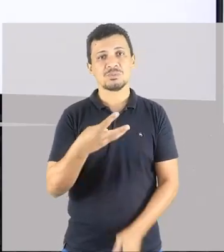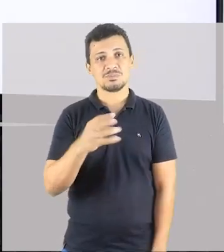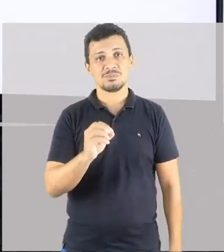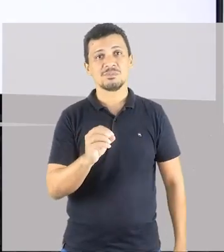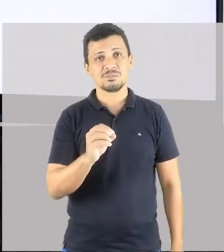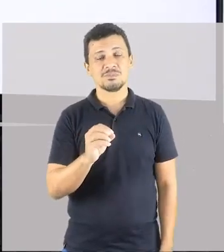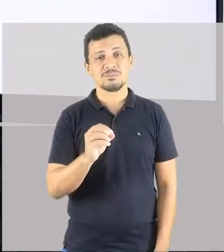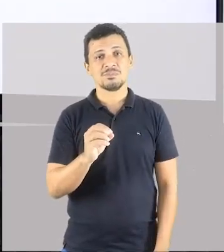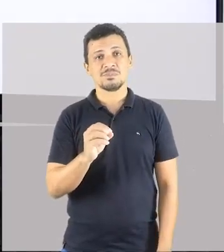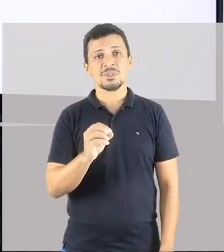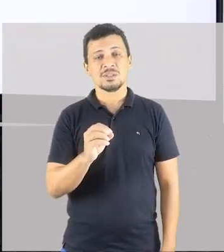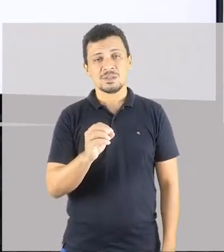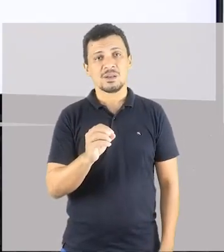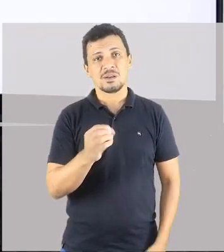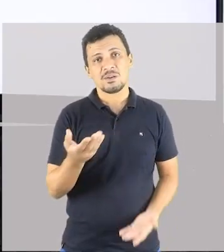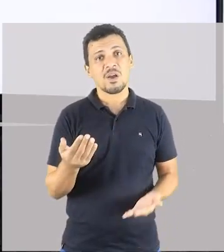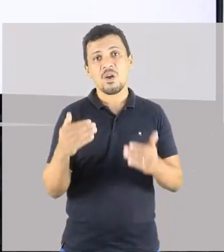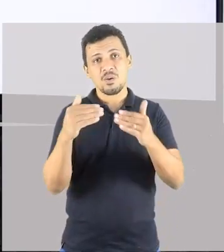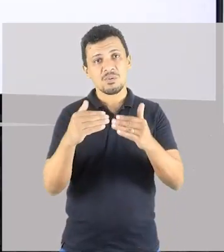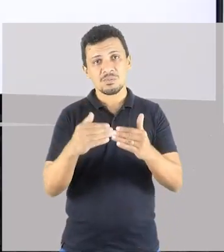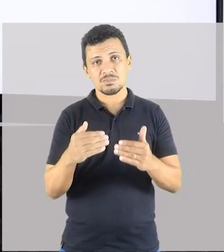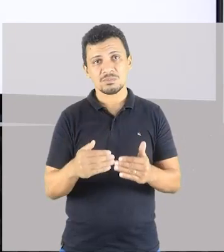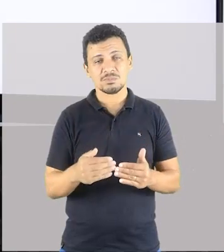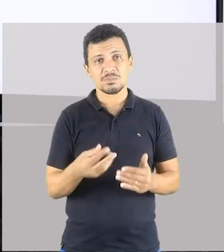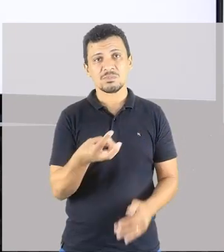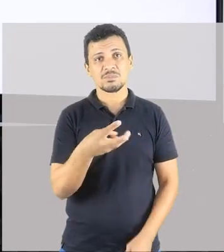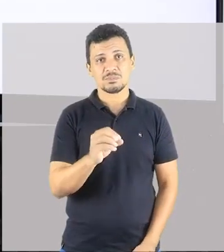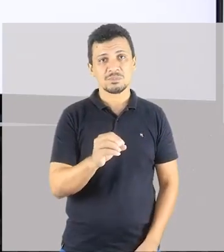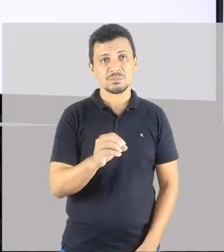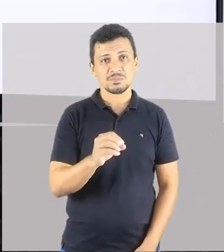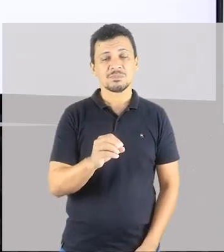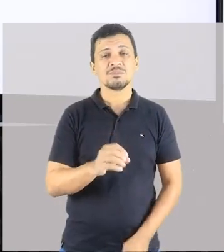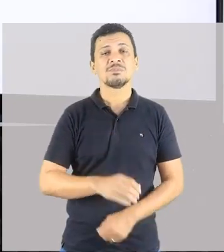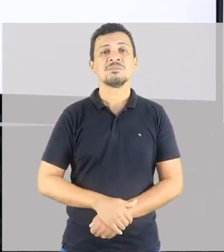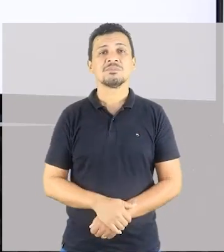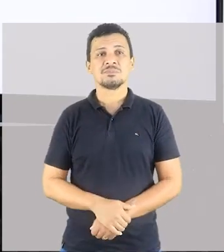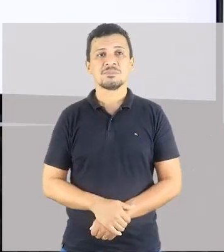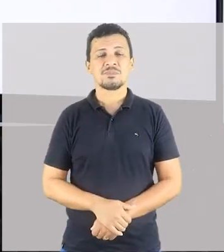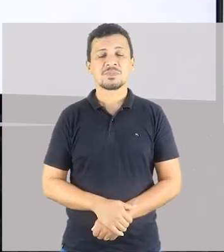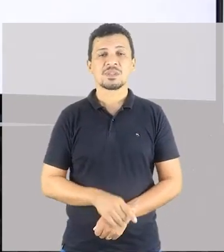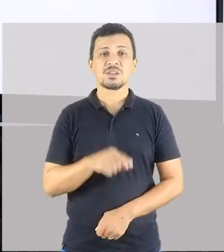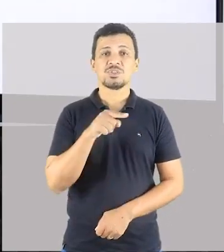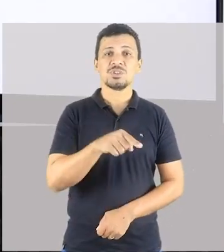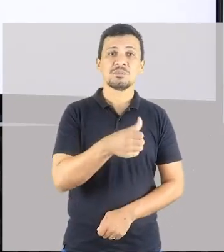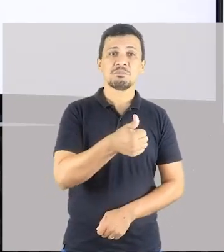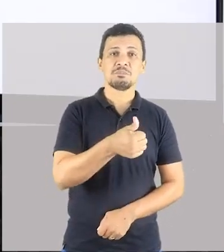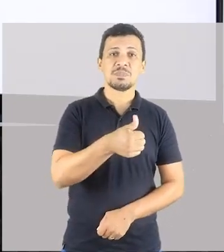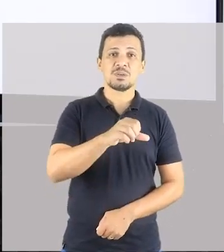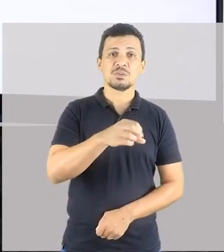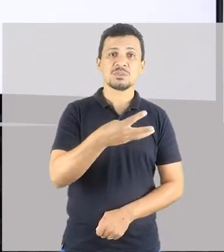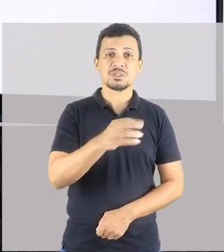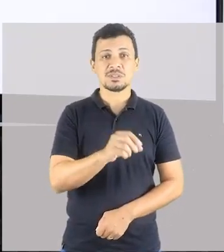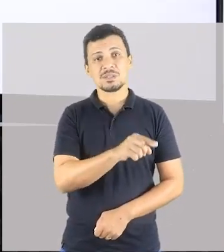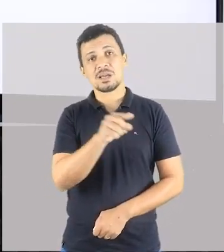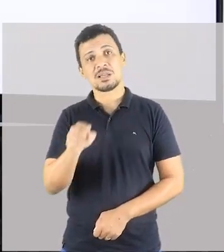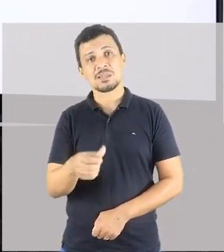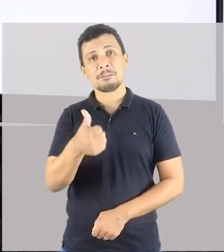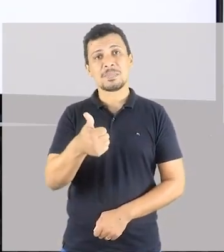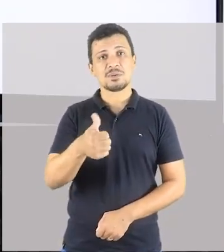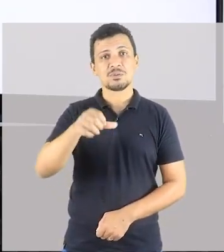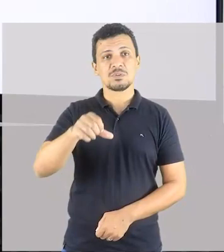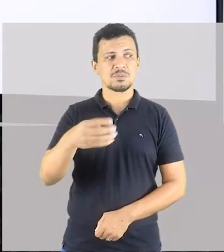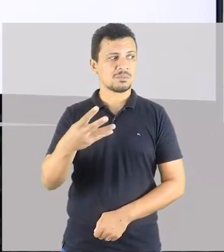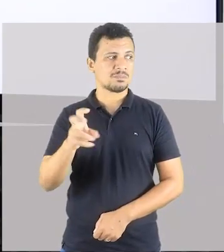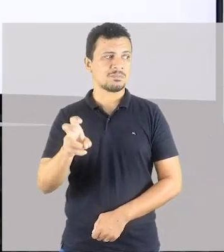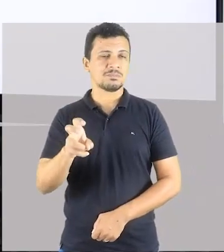Eles associam ou fase da consolidação ou geração de 30, que vai exatamente de 1930 a